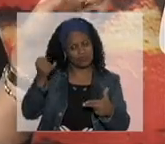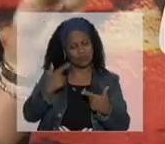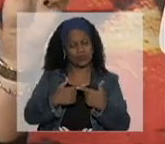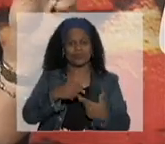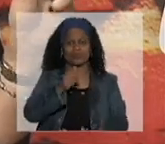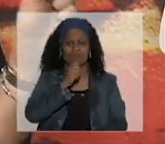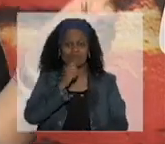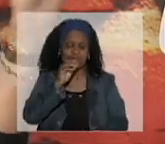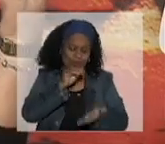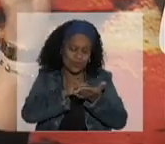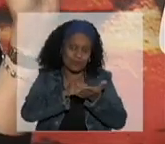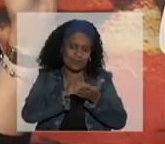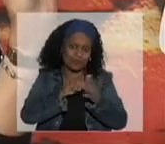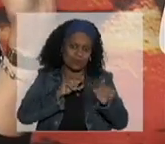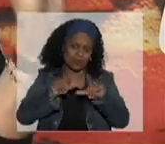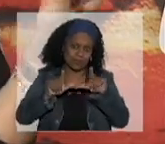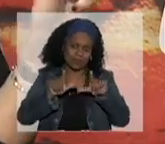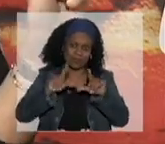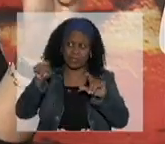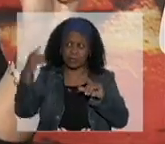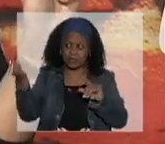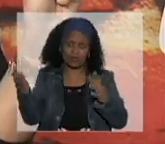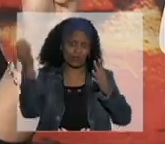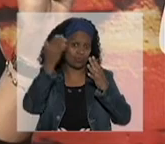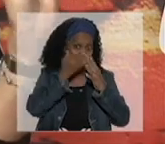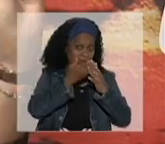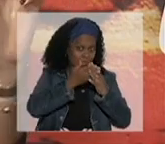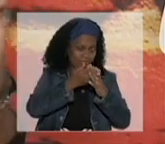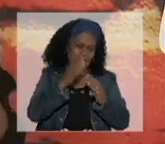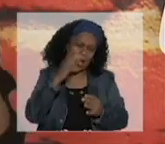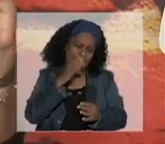deputada? Claro. É um assunto muito importante, mas que a gente vai falar daqui a pouquinho no próximo